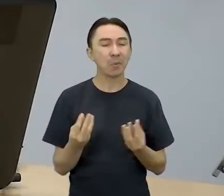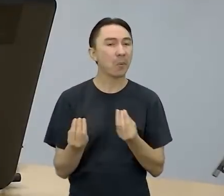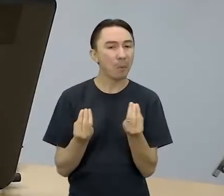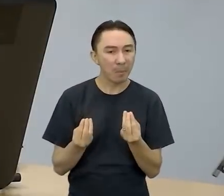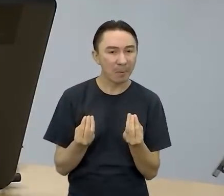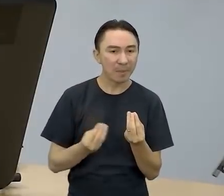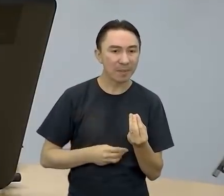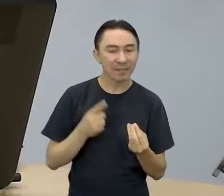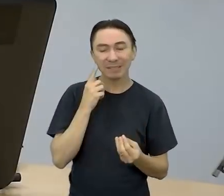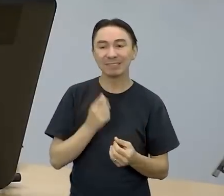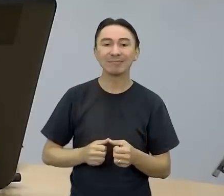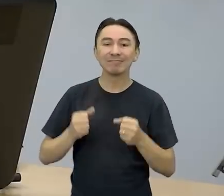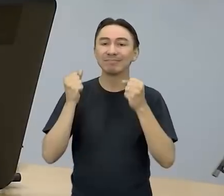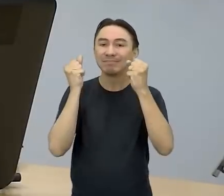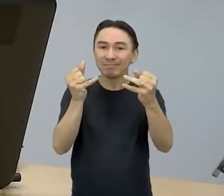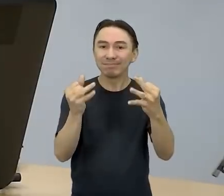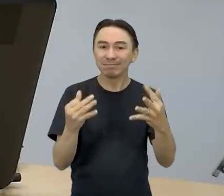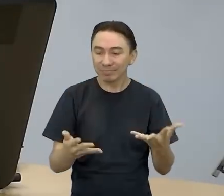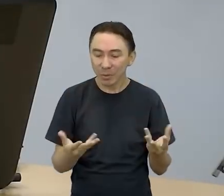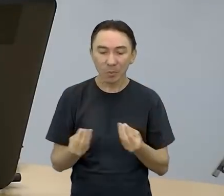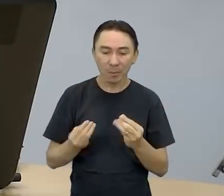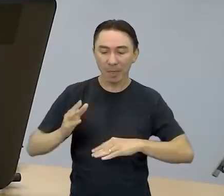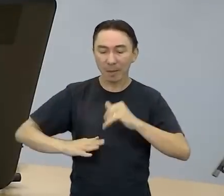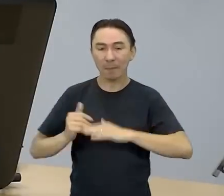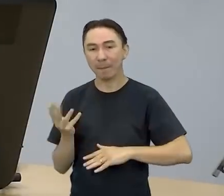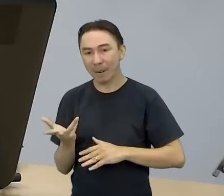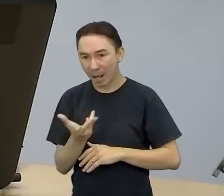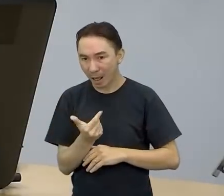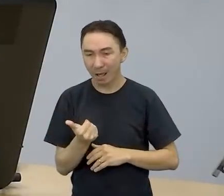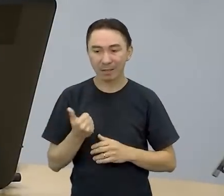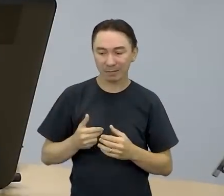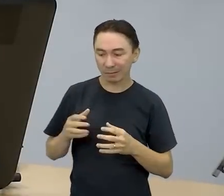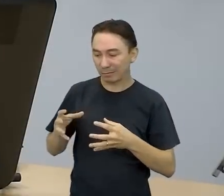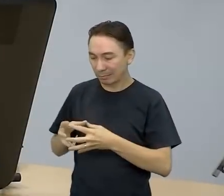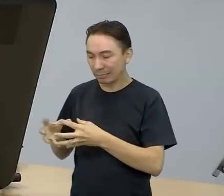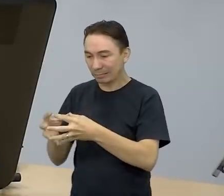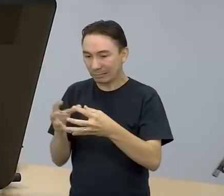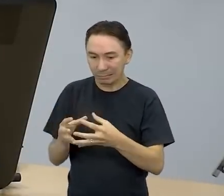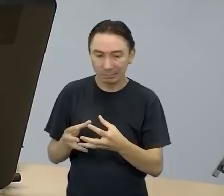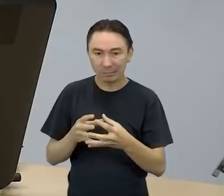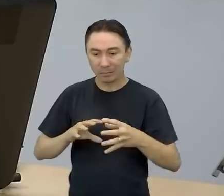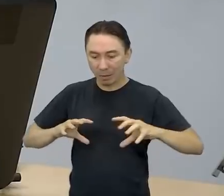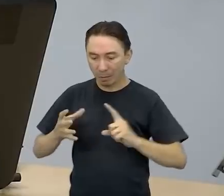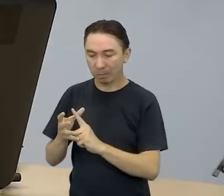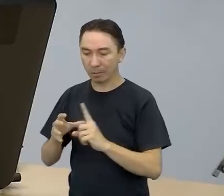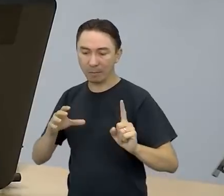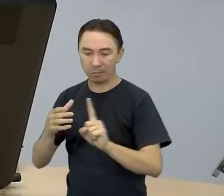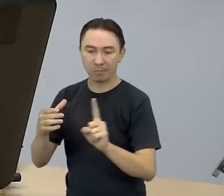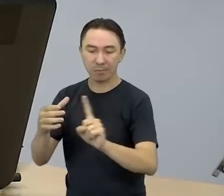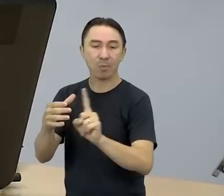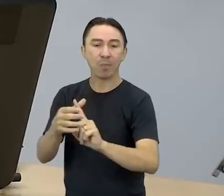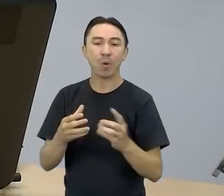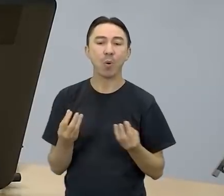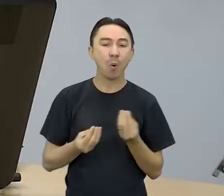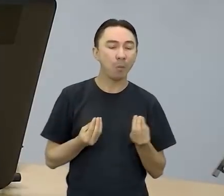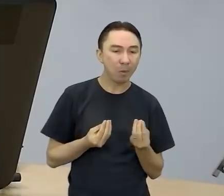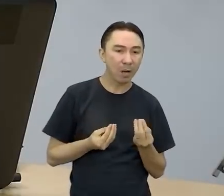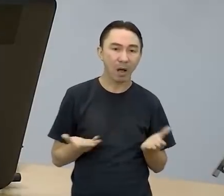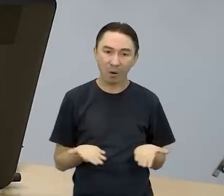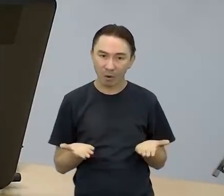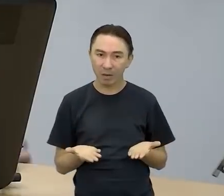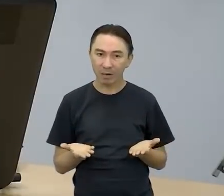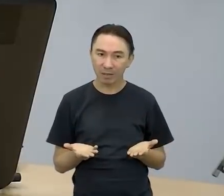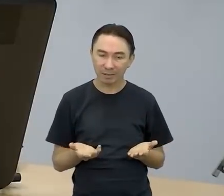faz esses reagrupamentos por habilidades e tudo mais, eu sei que já foi comentado um pouco no planejamento, mas agora a gente vai focar em ciências